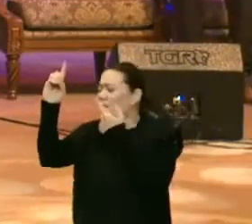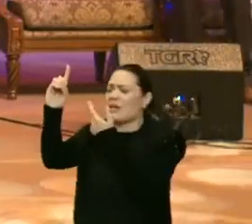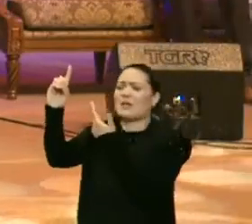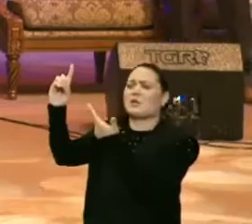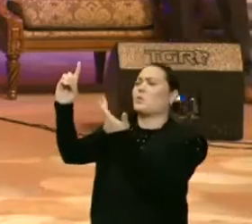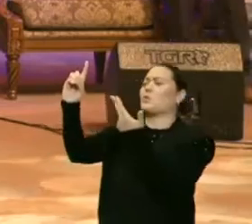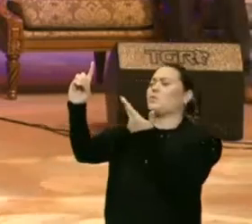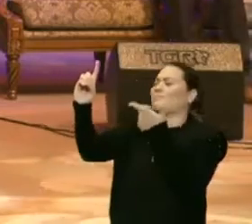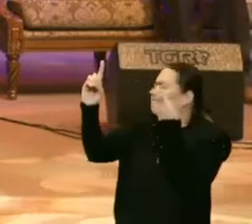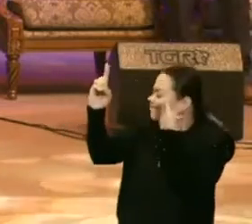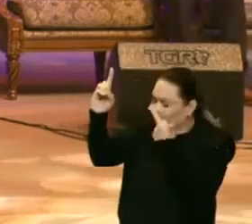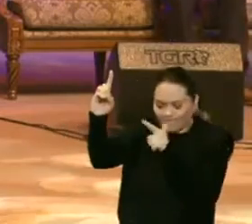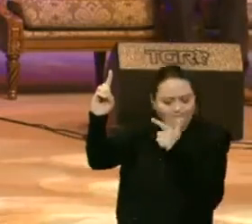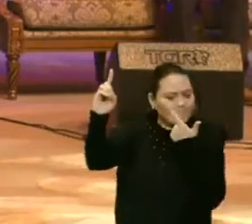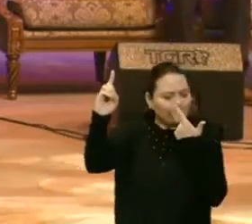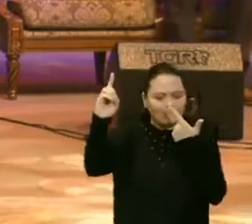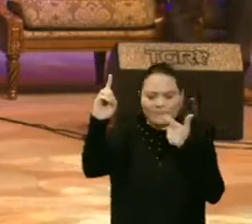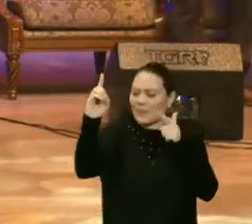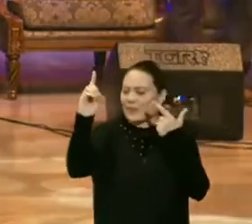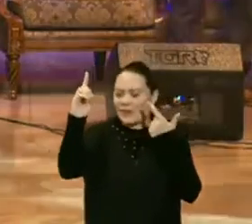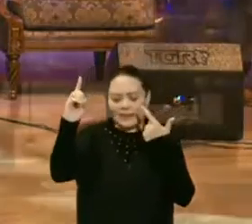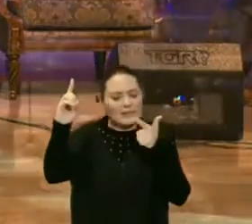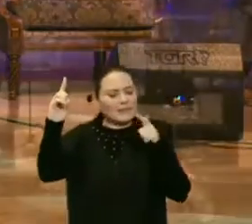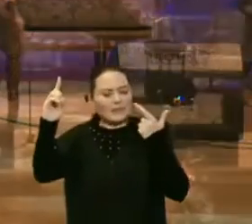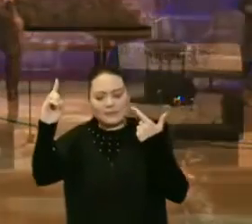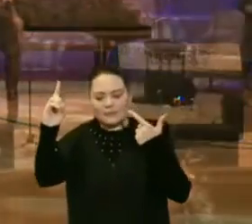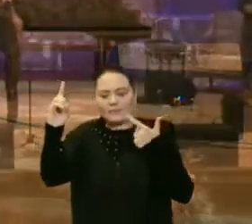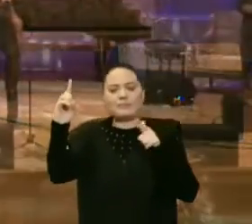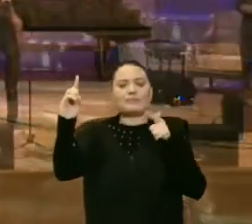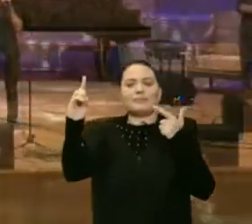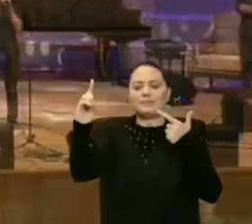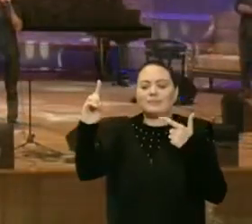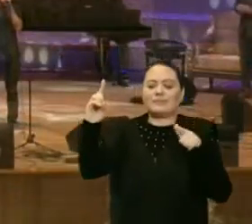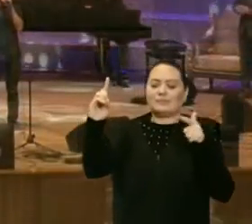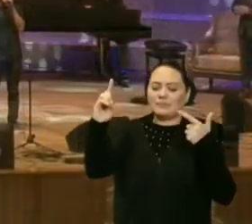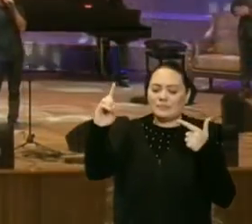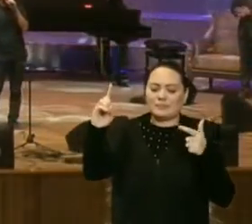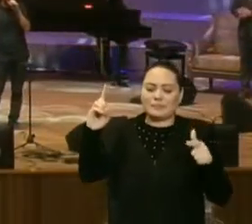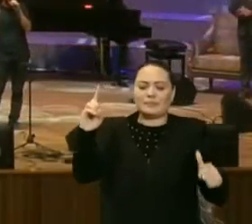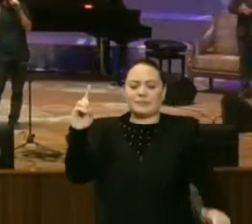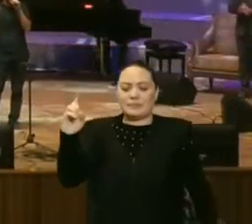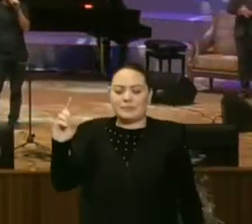Ti. Não há outro igual a Ti.